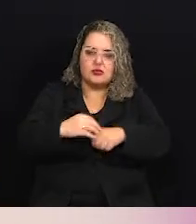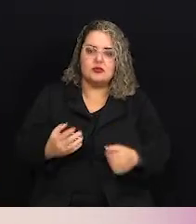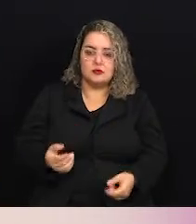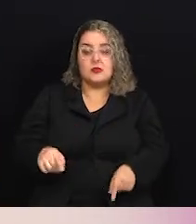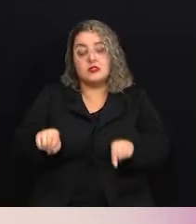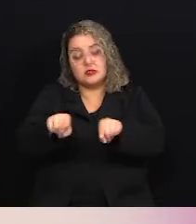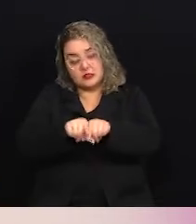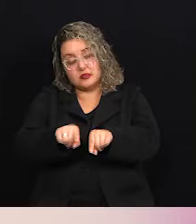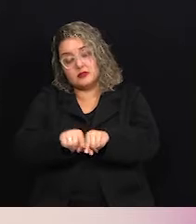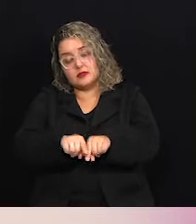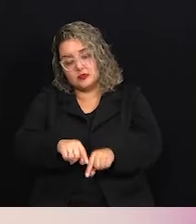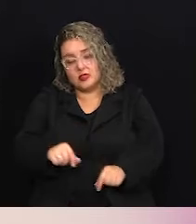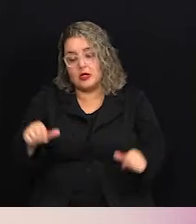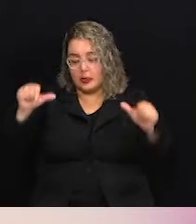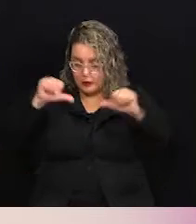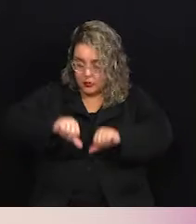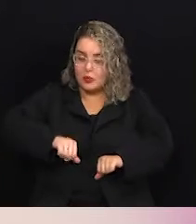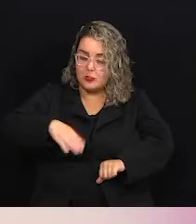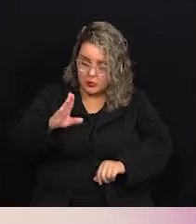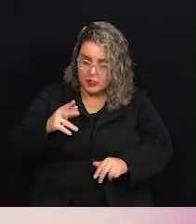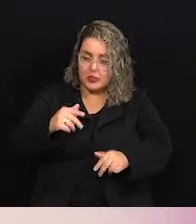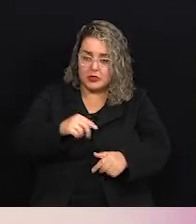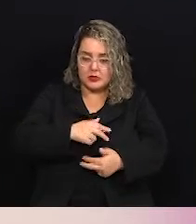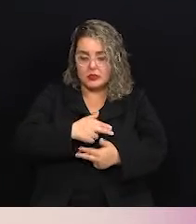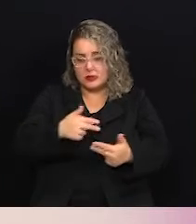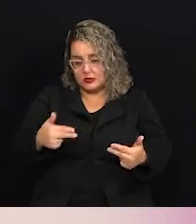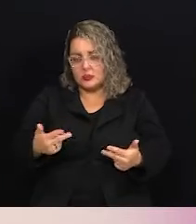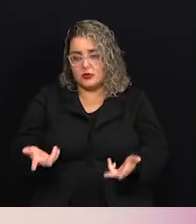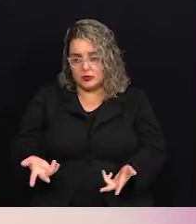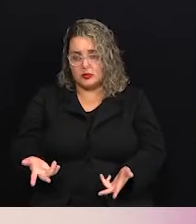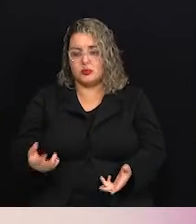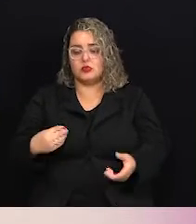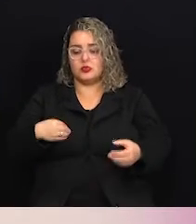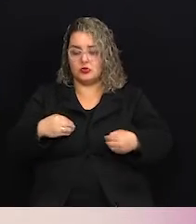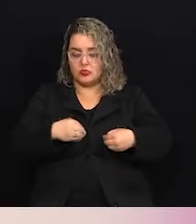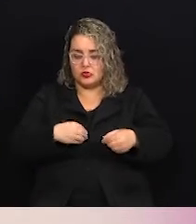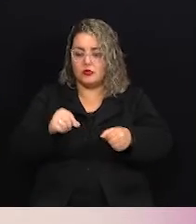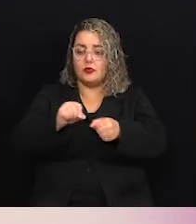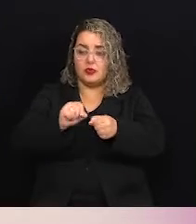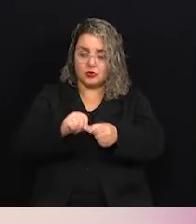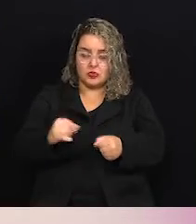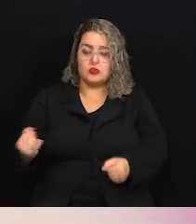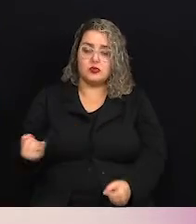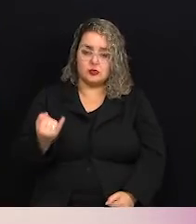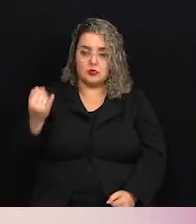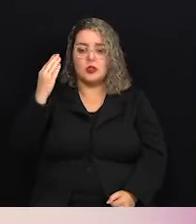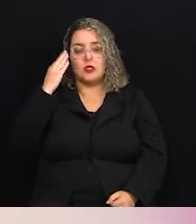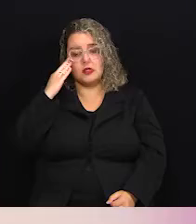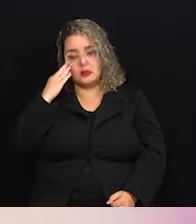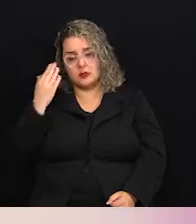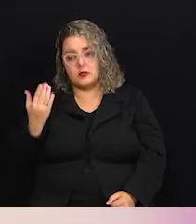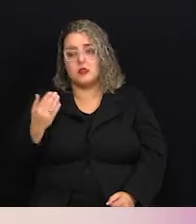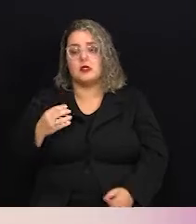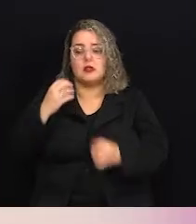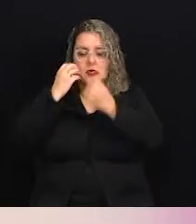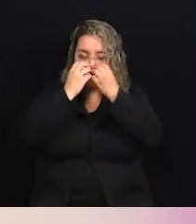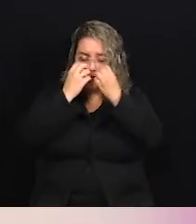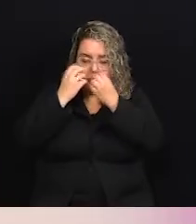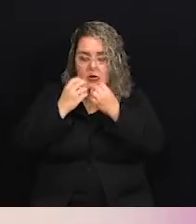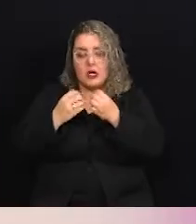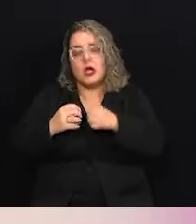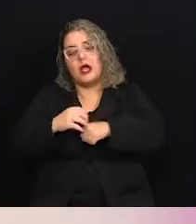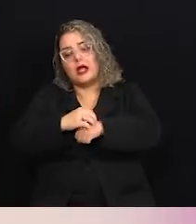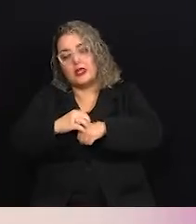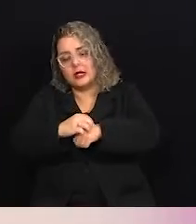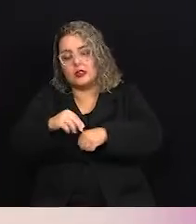rinite alérgica também é piorada por esses fatores. Então, os exames que são feitos e são importantes para saber se essa rinite é alérgica